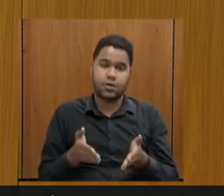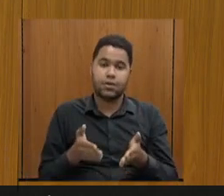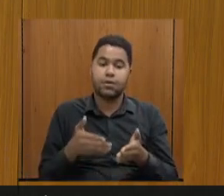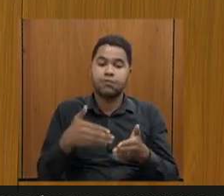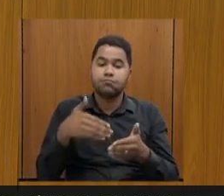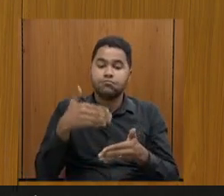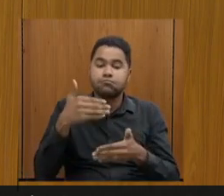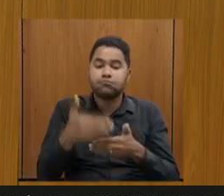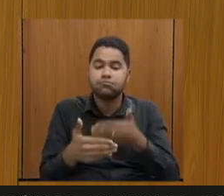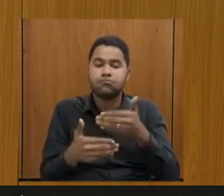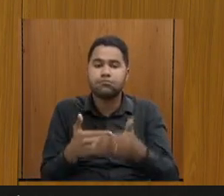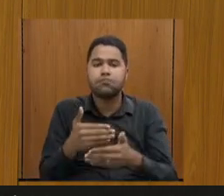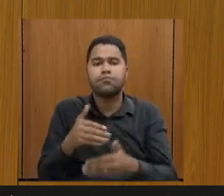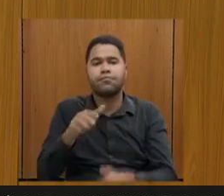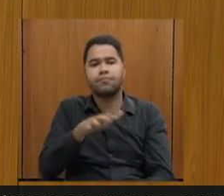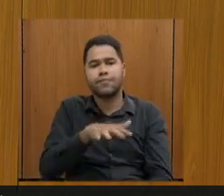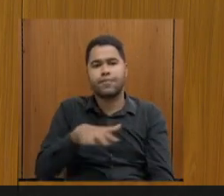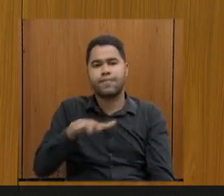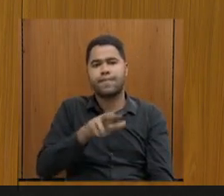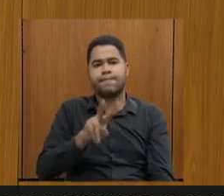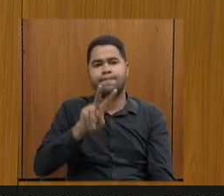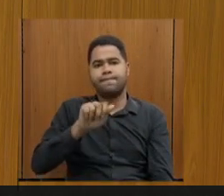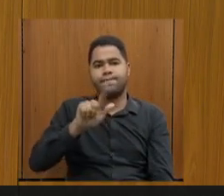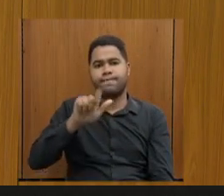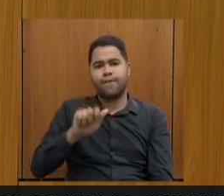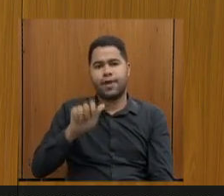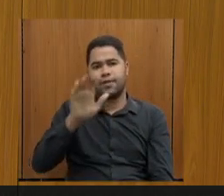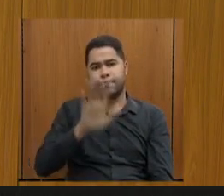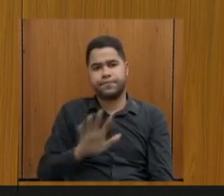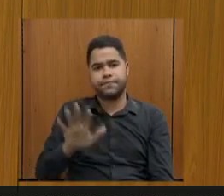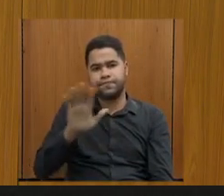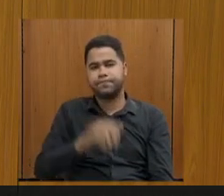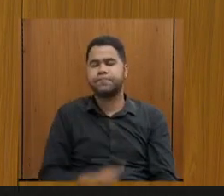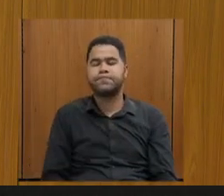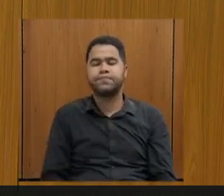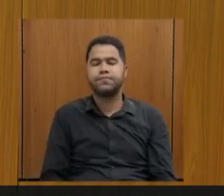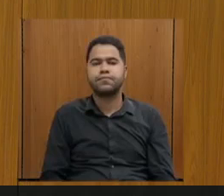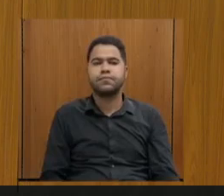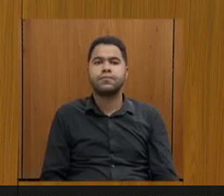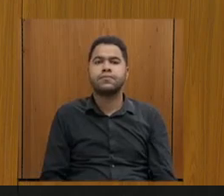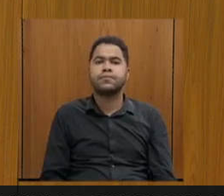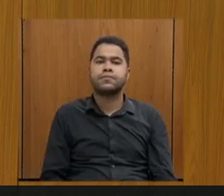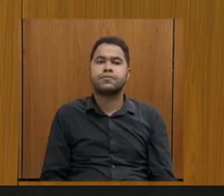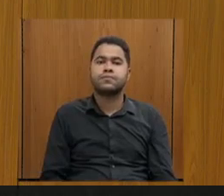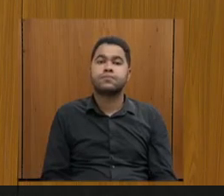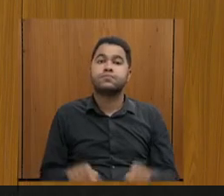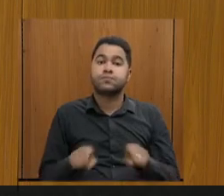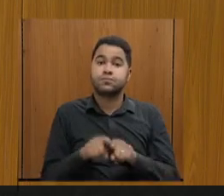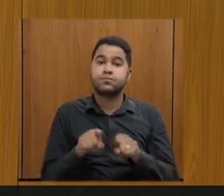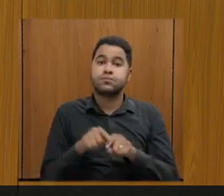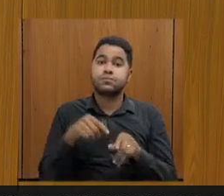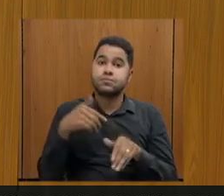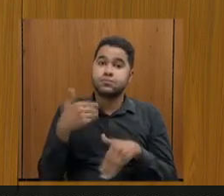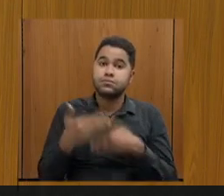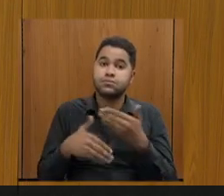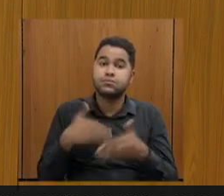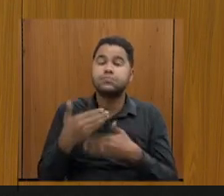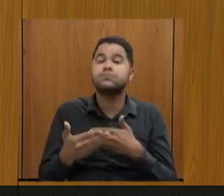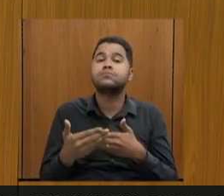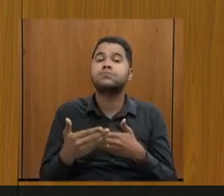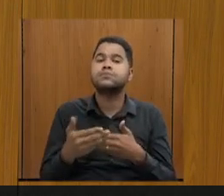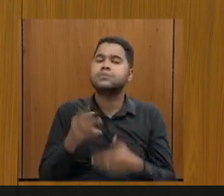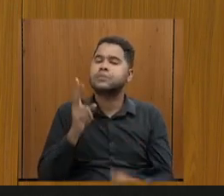sendo feito lá na região do Vale do Açu e falando aí do da questão do desenvolvimento